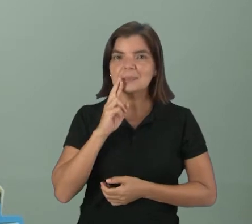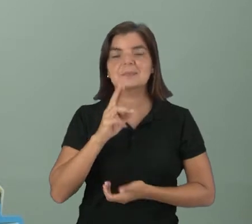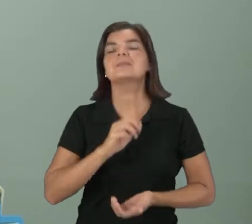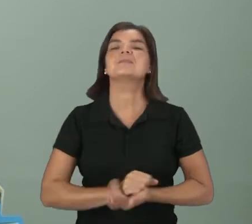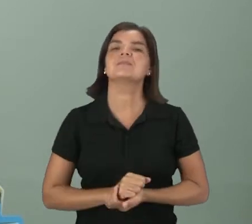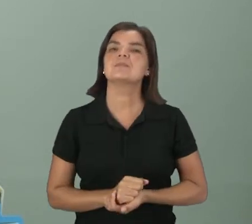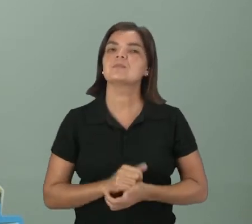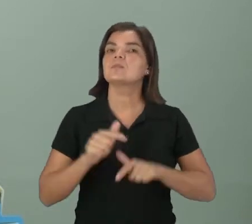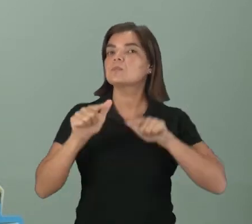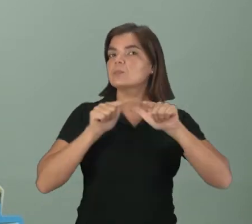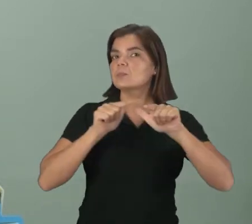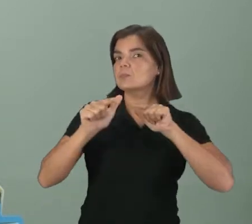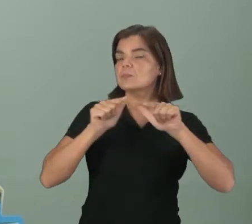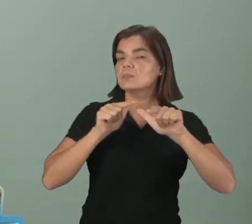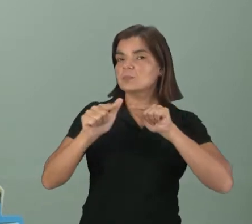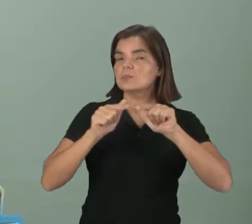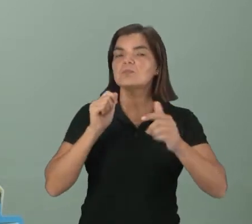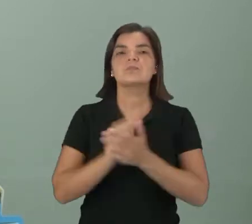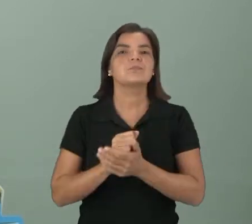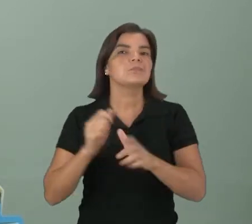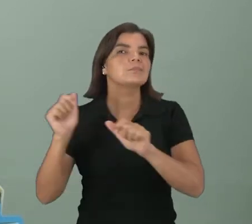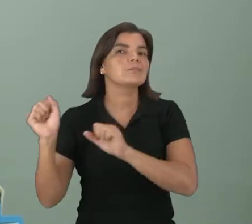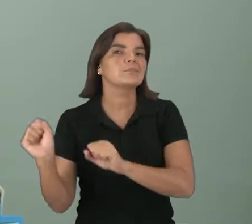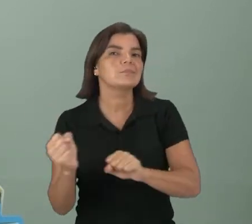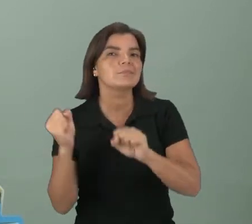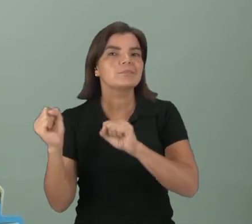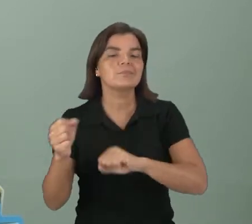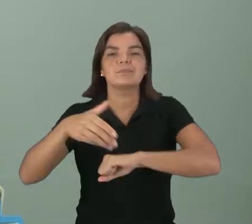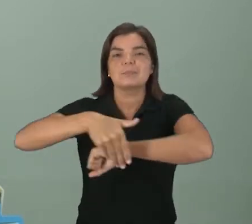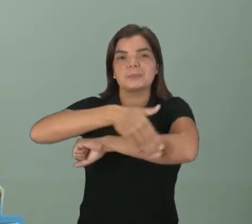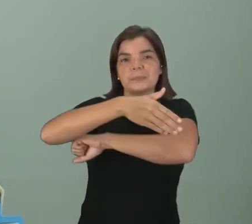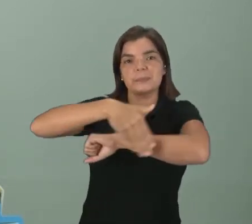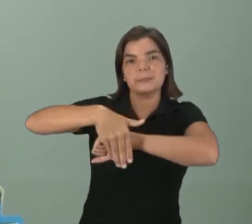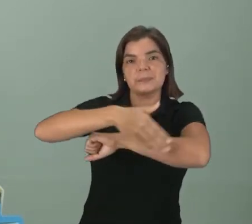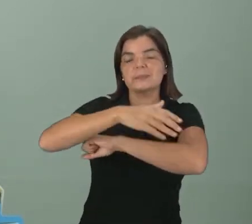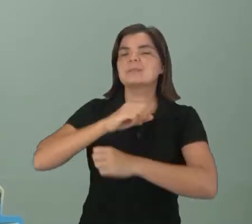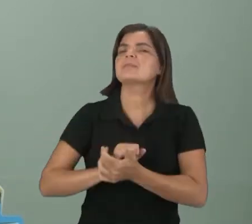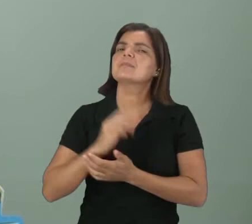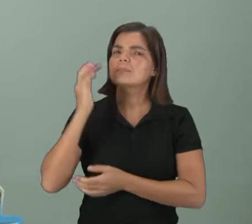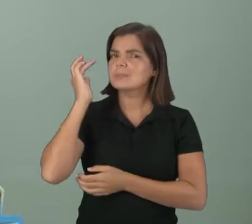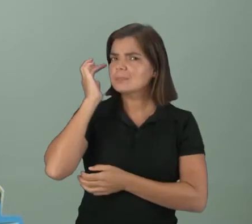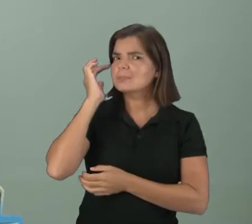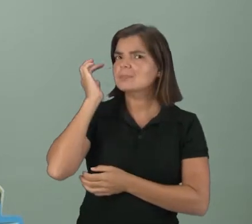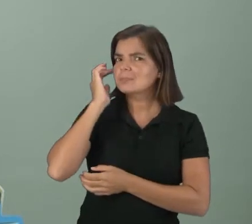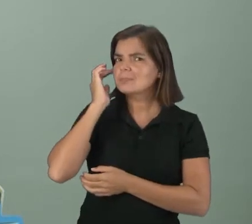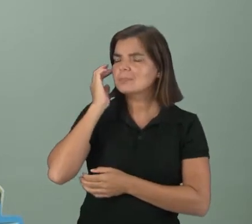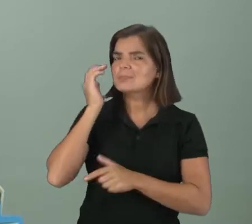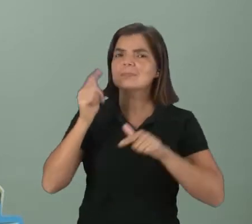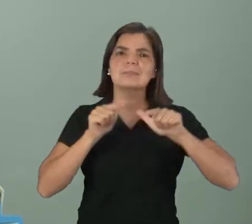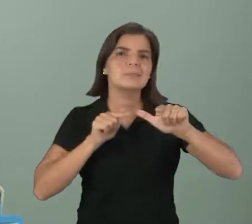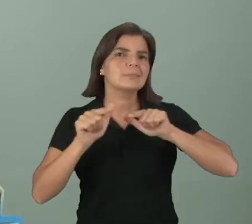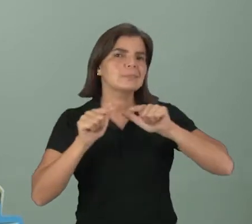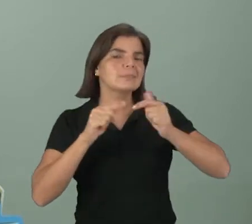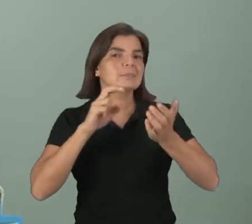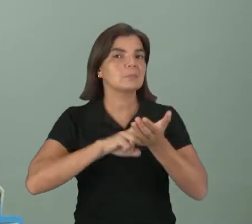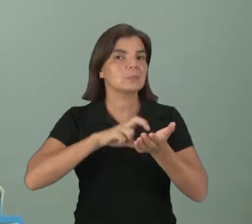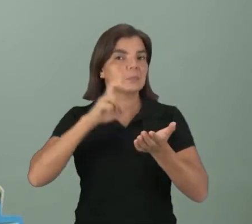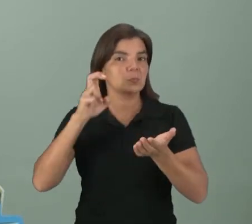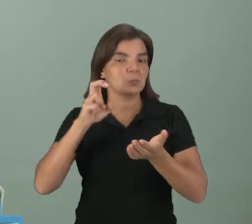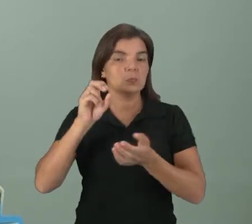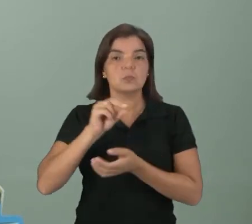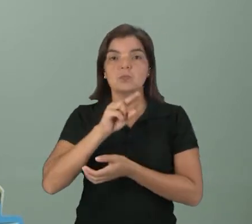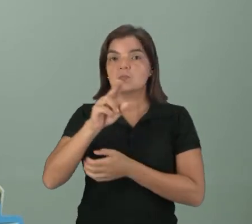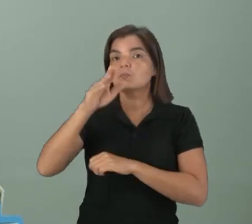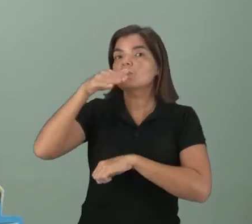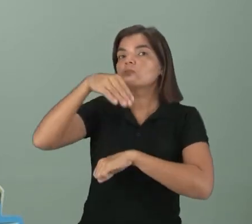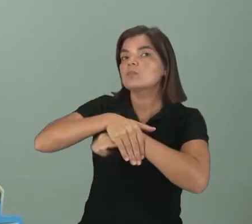serviço Ele trabalha né fazendo a limpeza das ruas Será que ele trabalha no período da do dia